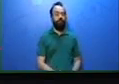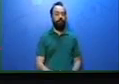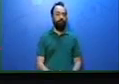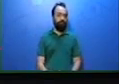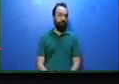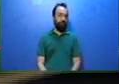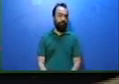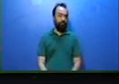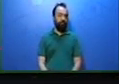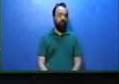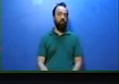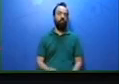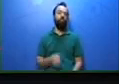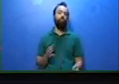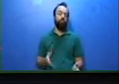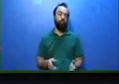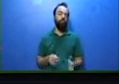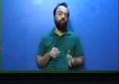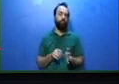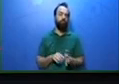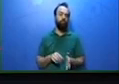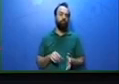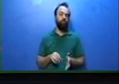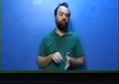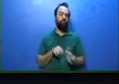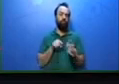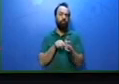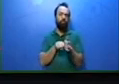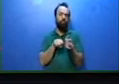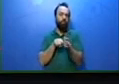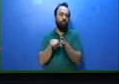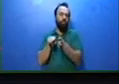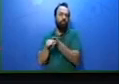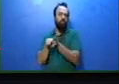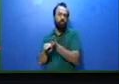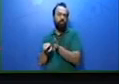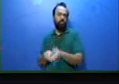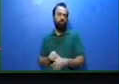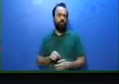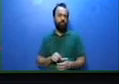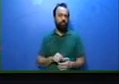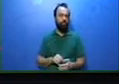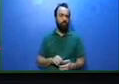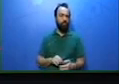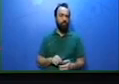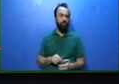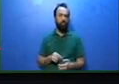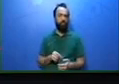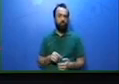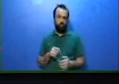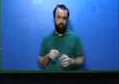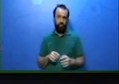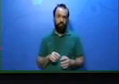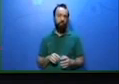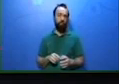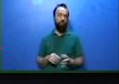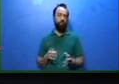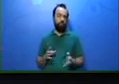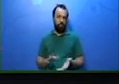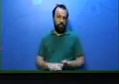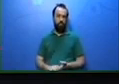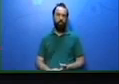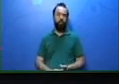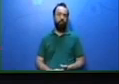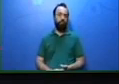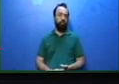tirinha, mas com alguns questionamentos. Professor, o que é alguns questionamentos? Você vai fazer algumas perguntas